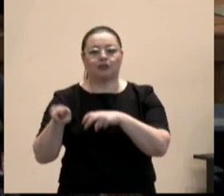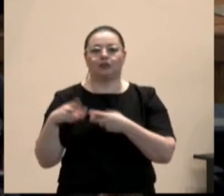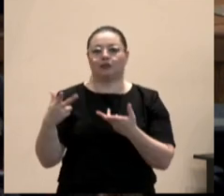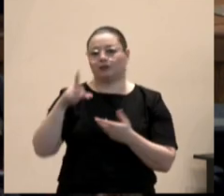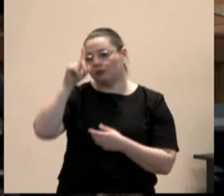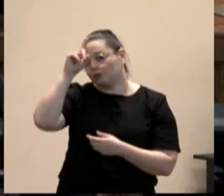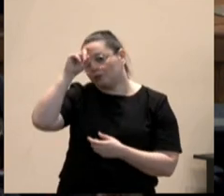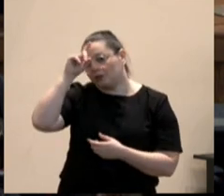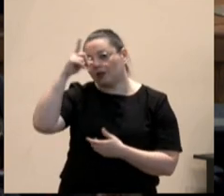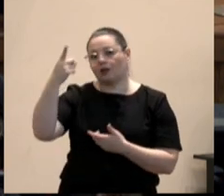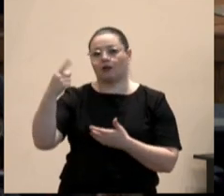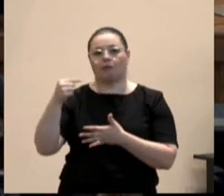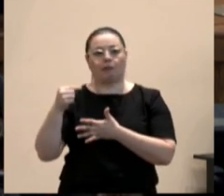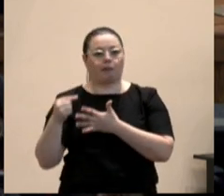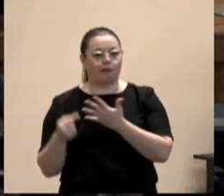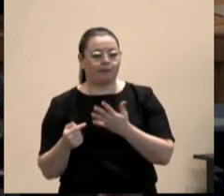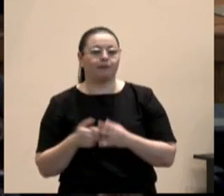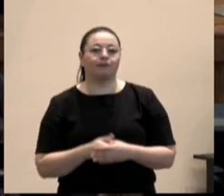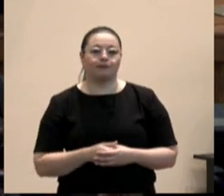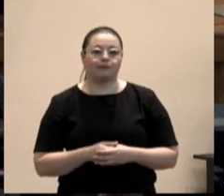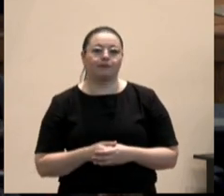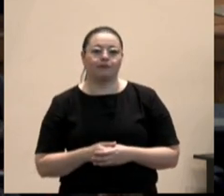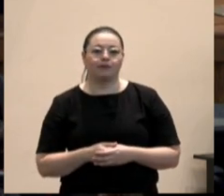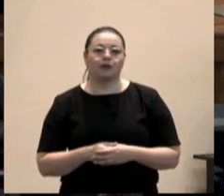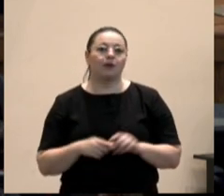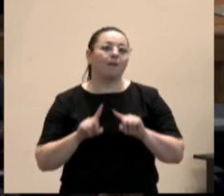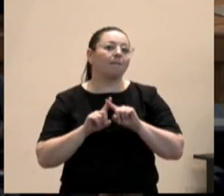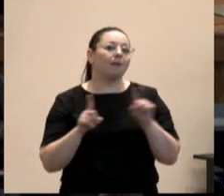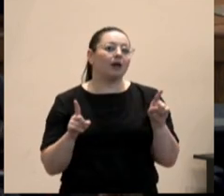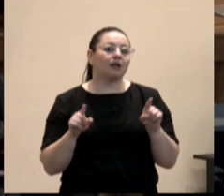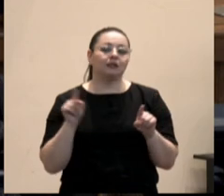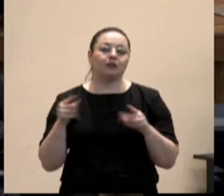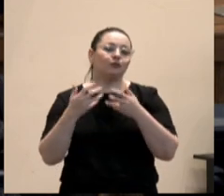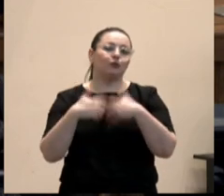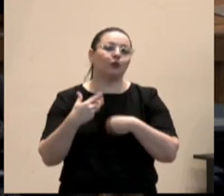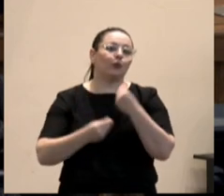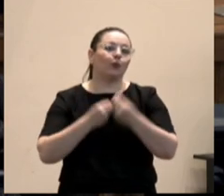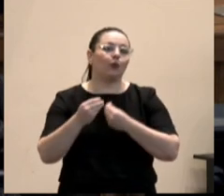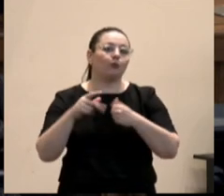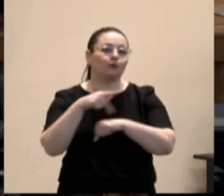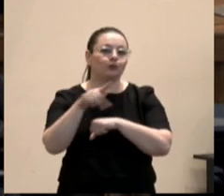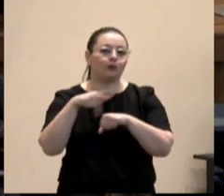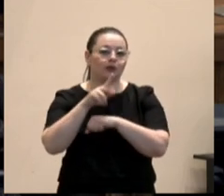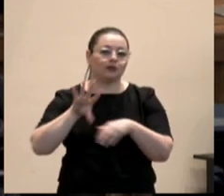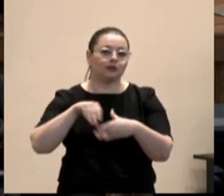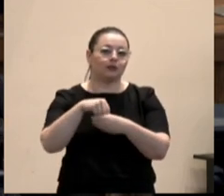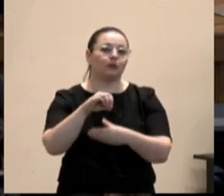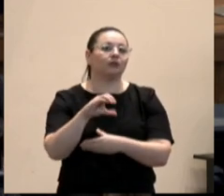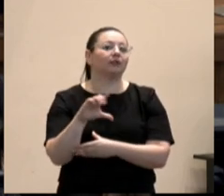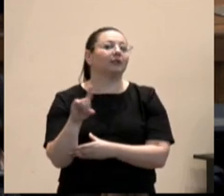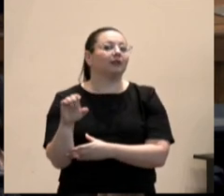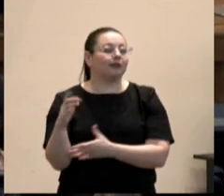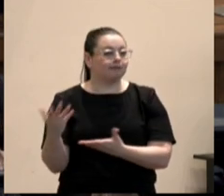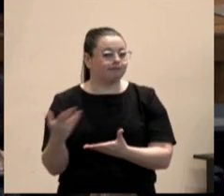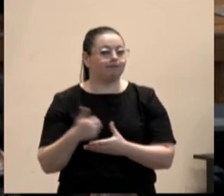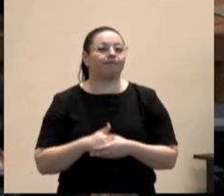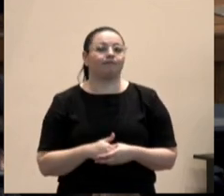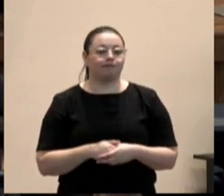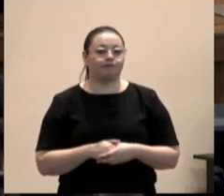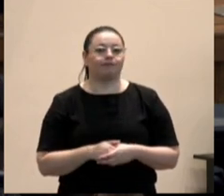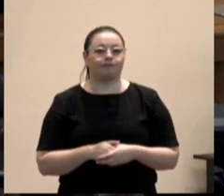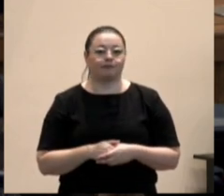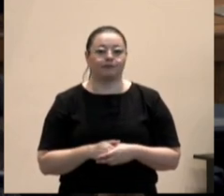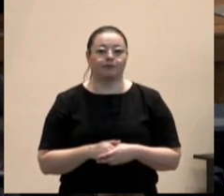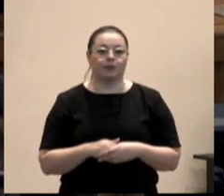hospitais, etc, etc. E como é que é isso nos países da OCDE? Né? Fica então a interrogação, mas, de